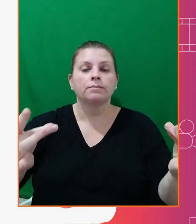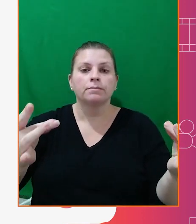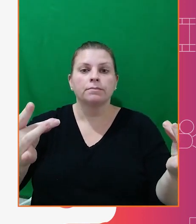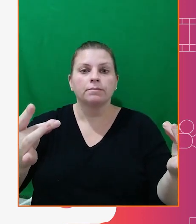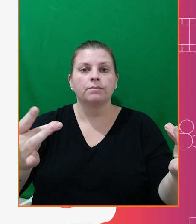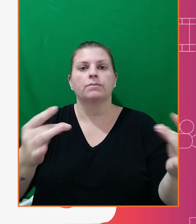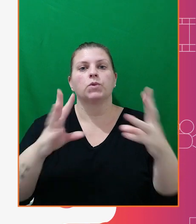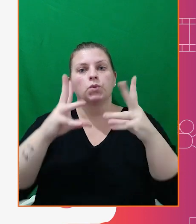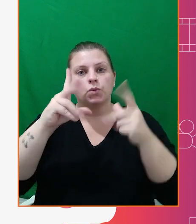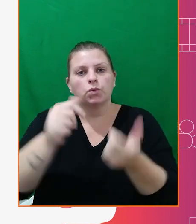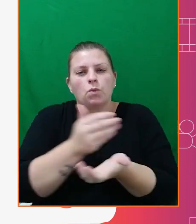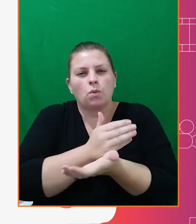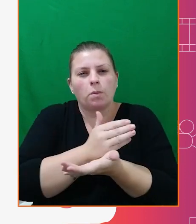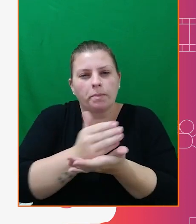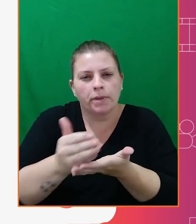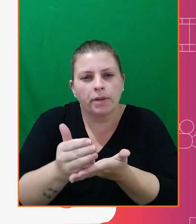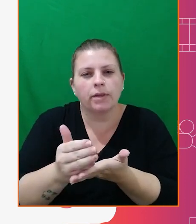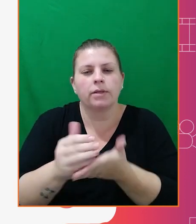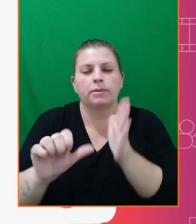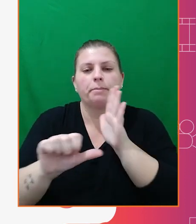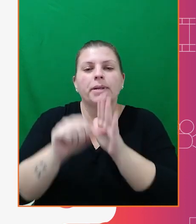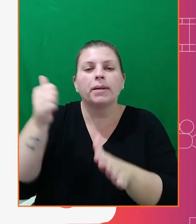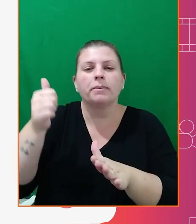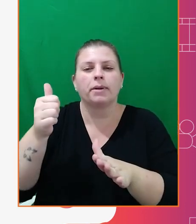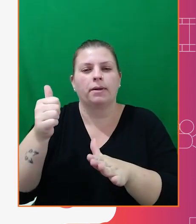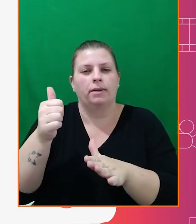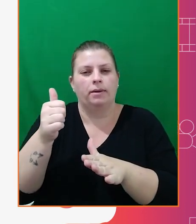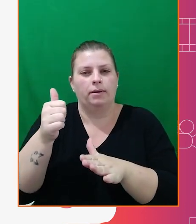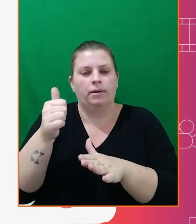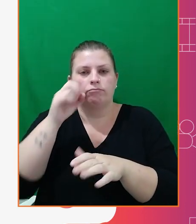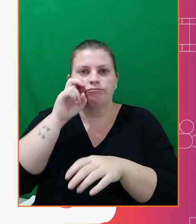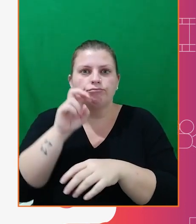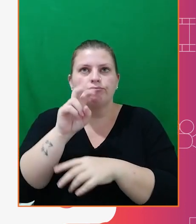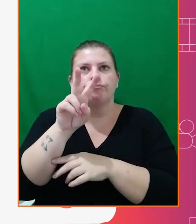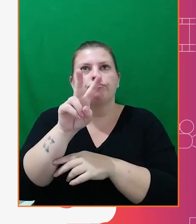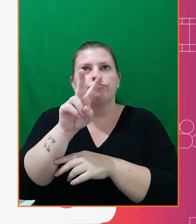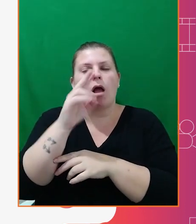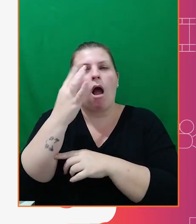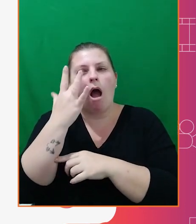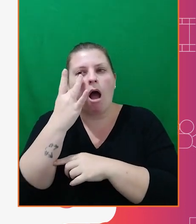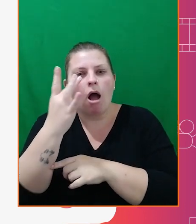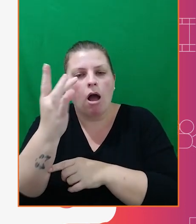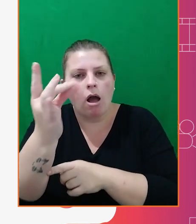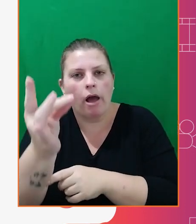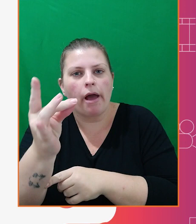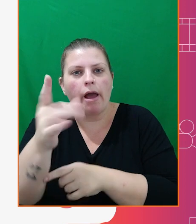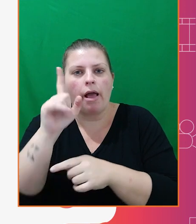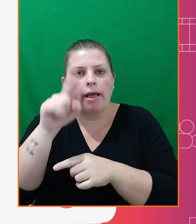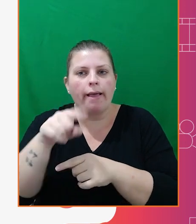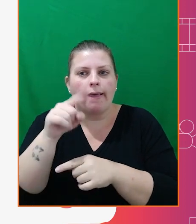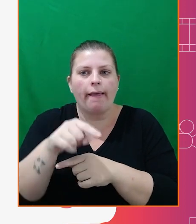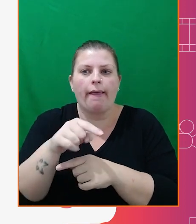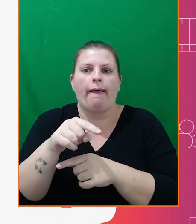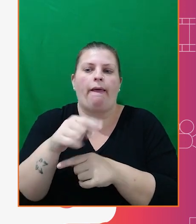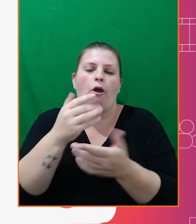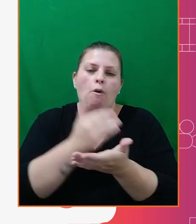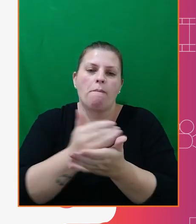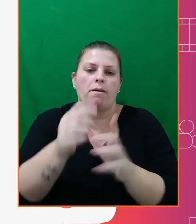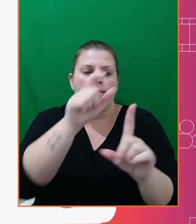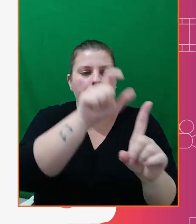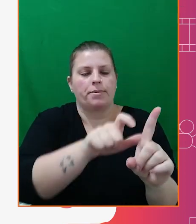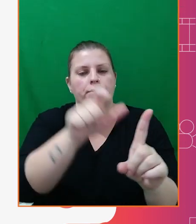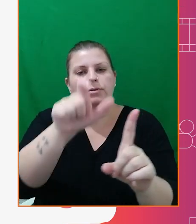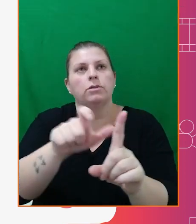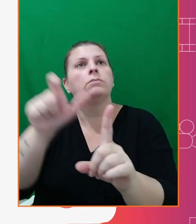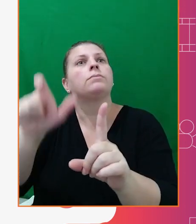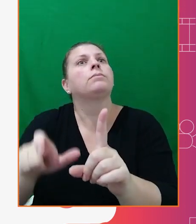aquele primeiro momento, o primeiro olhar, até os direcionamentos dados pelos personagens e outros elementos